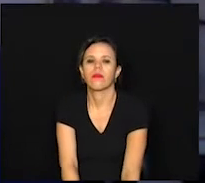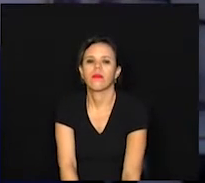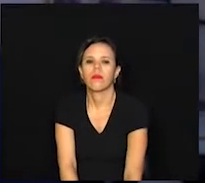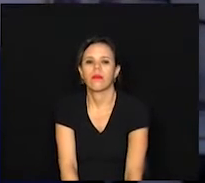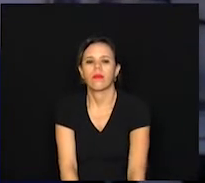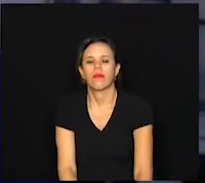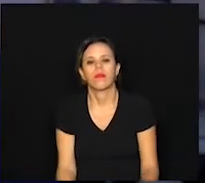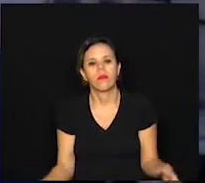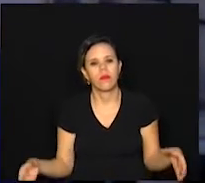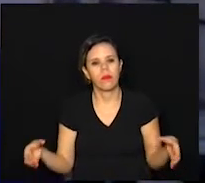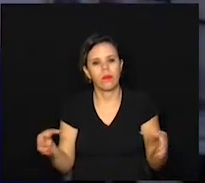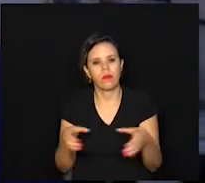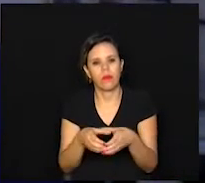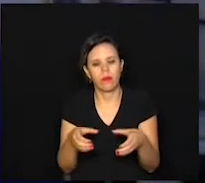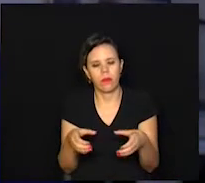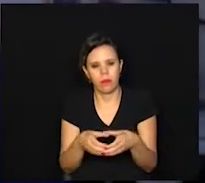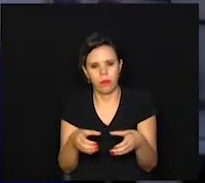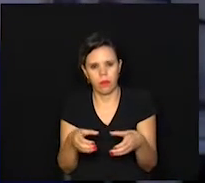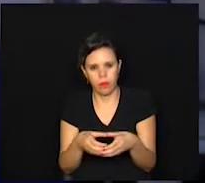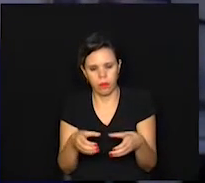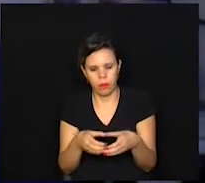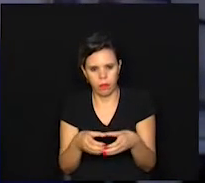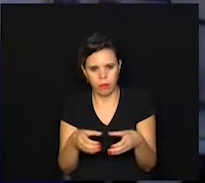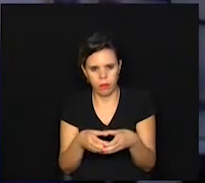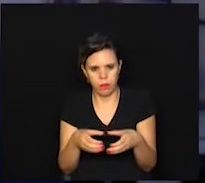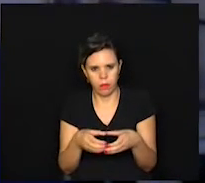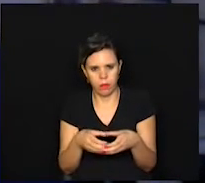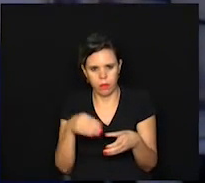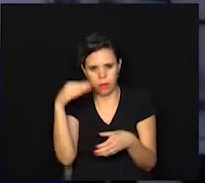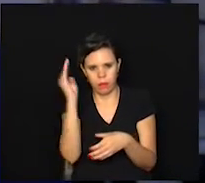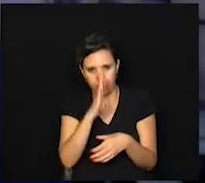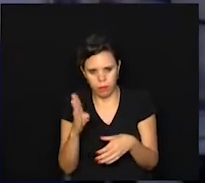Comissão Nacional da Verdade, né,